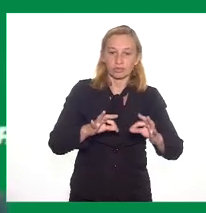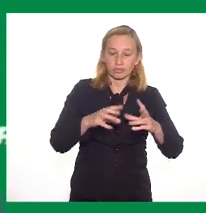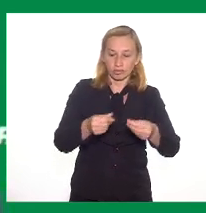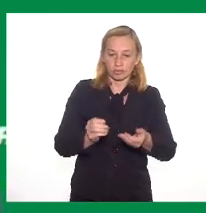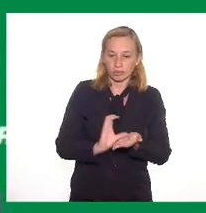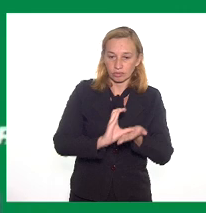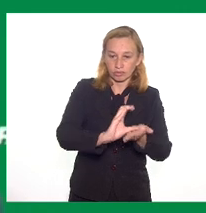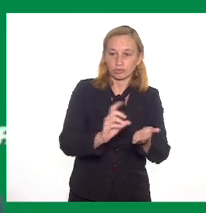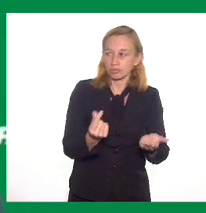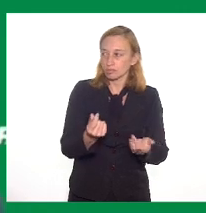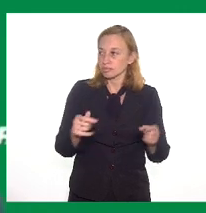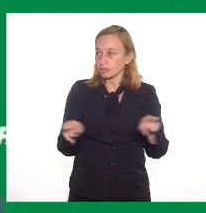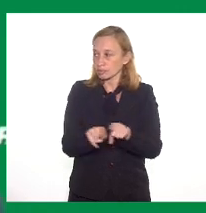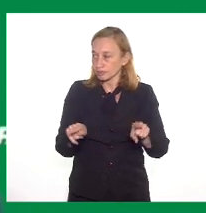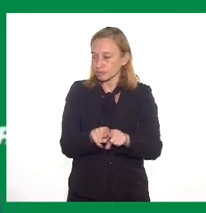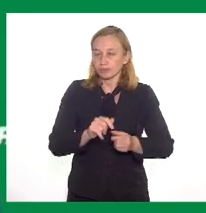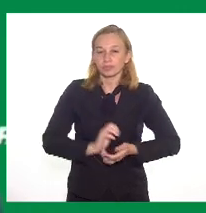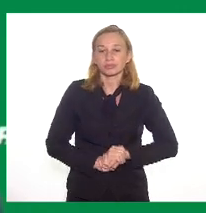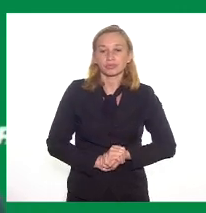né?